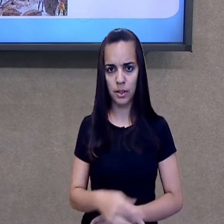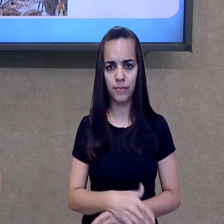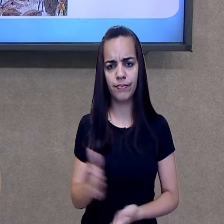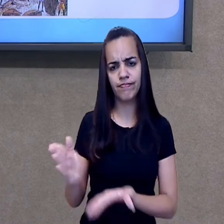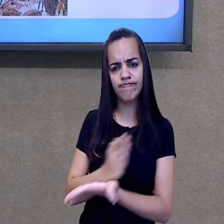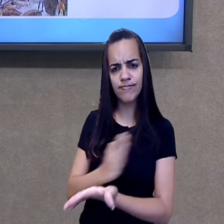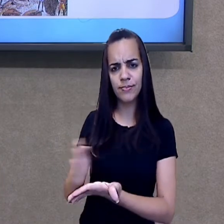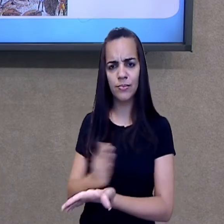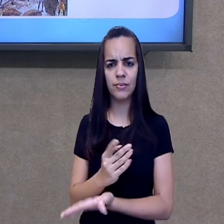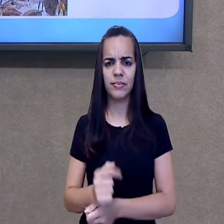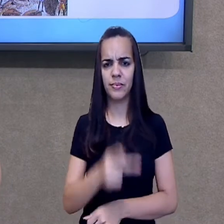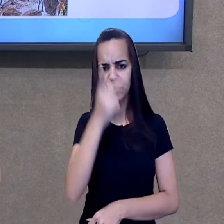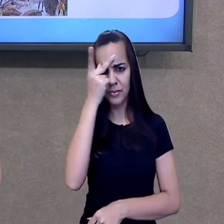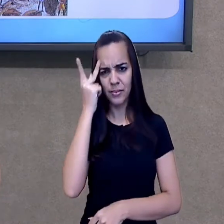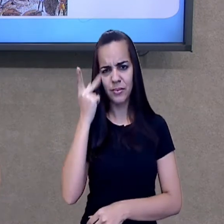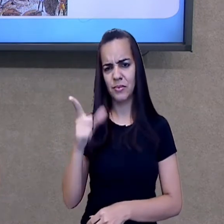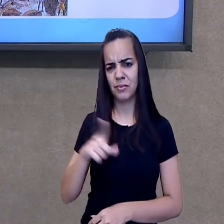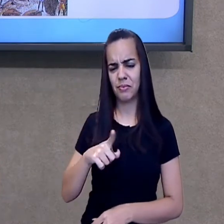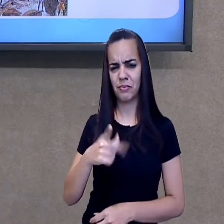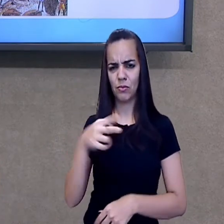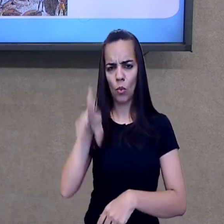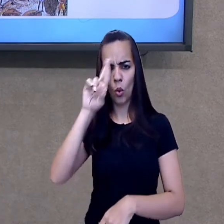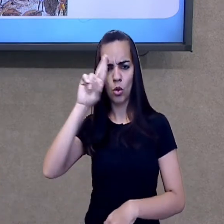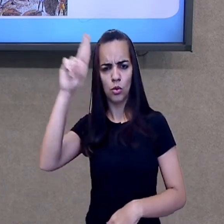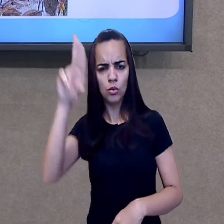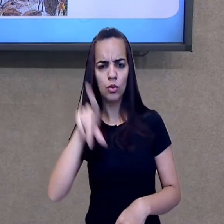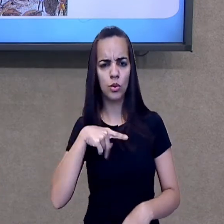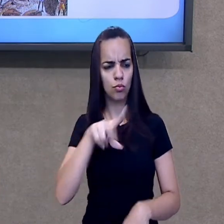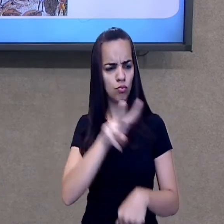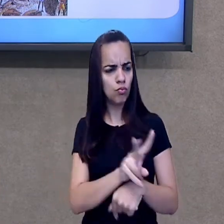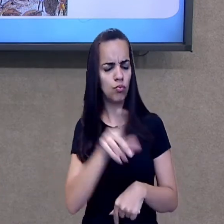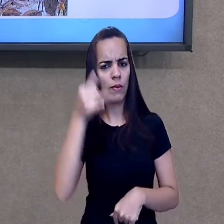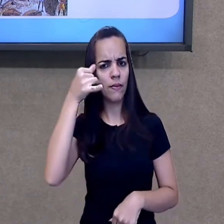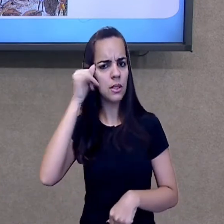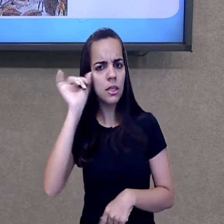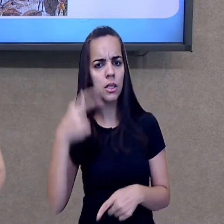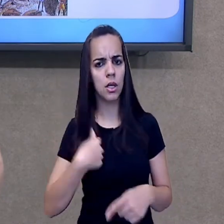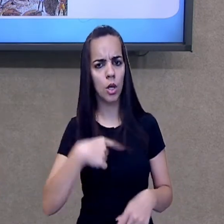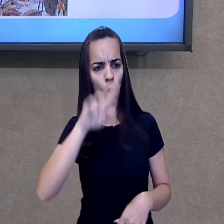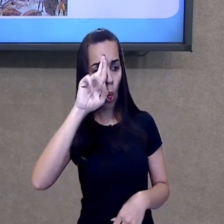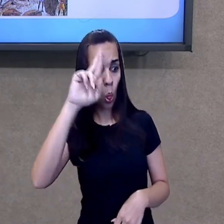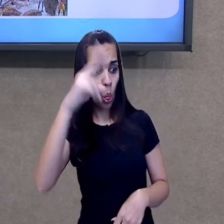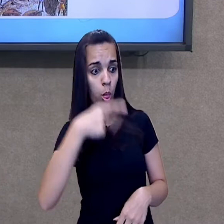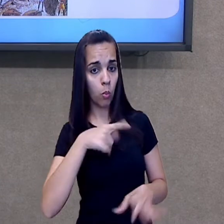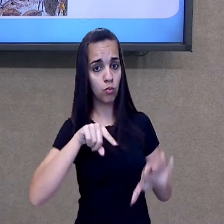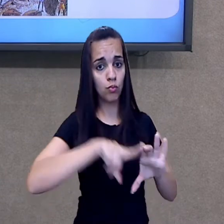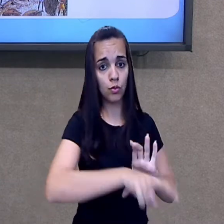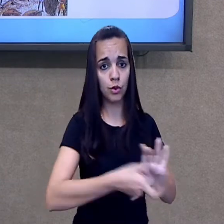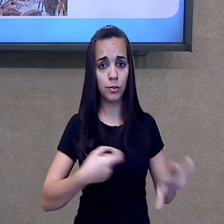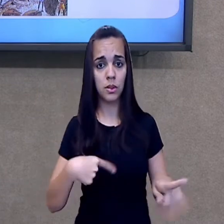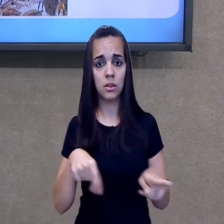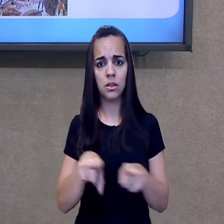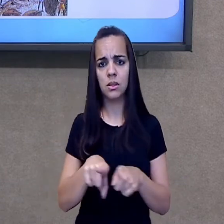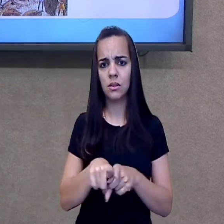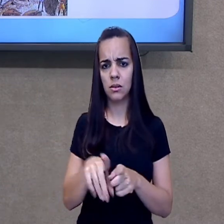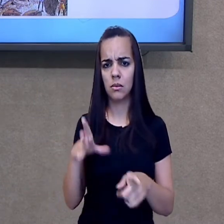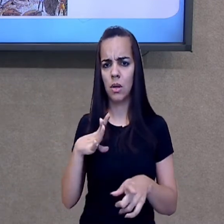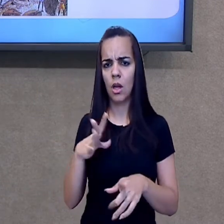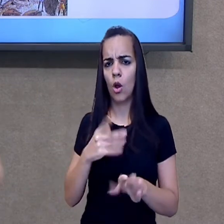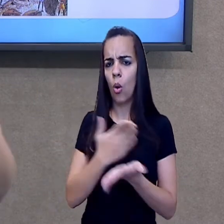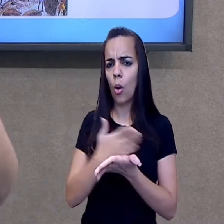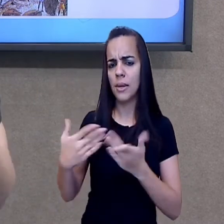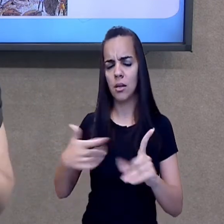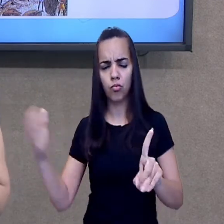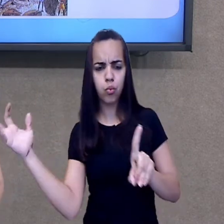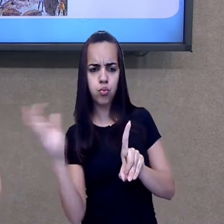Alguns intelectuais, fazendeiros, militares, donos de minas, considerados elite brasileira sob a influência dos